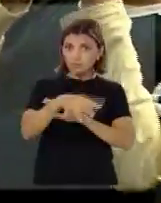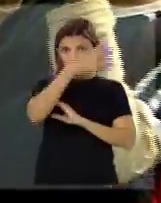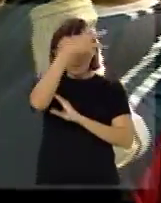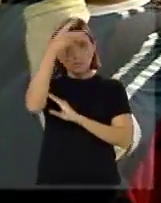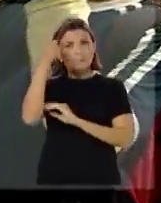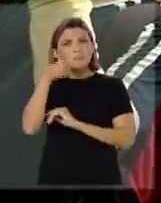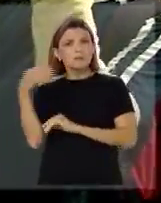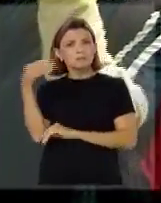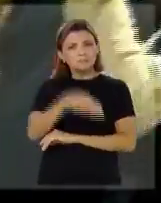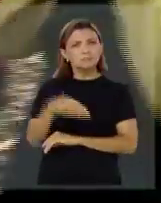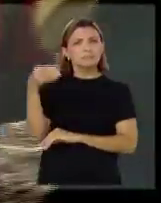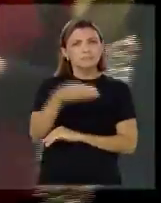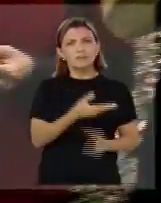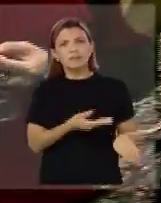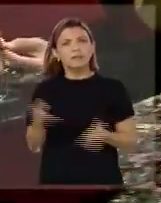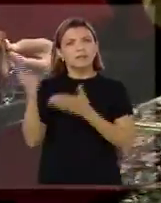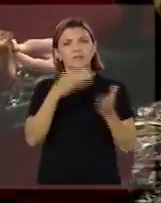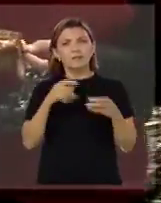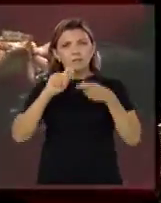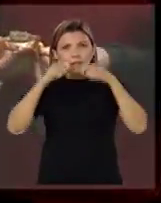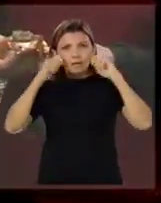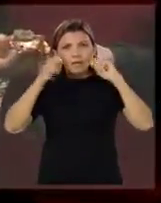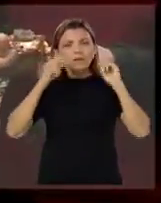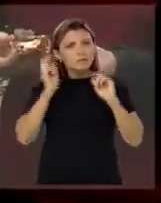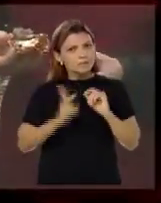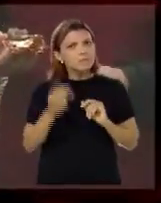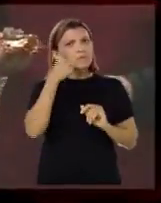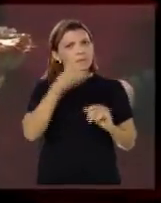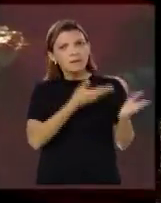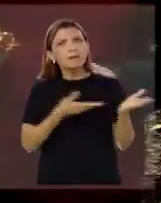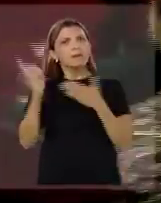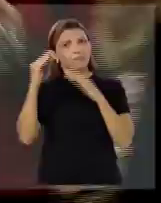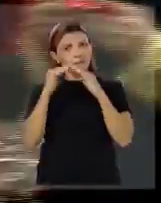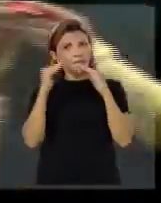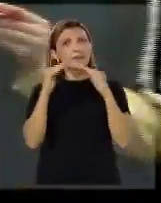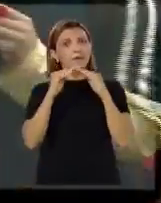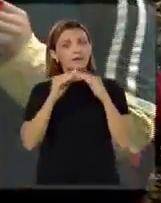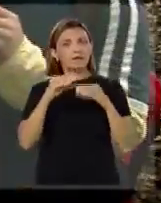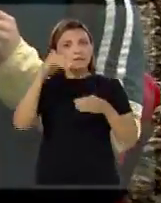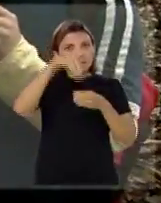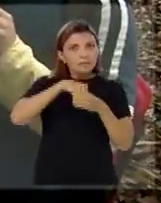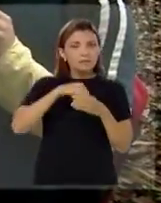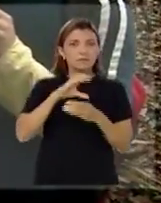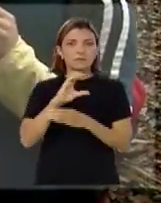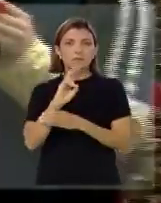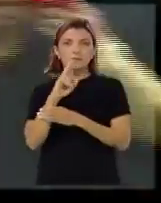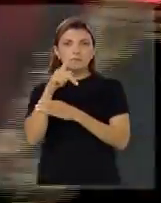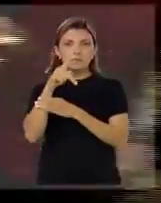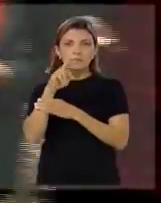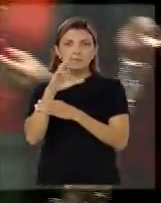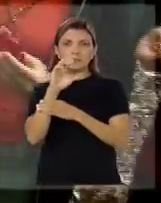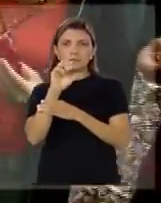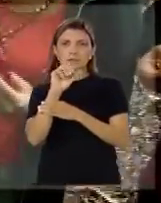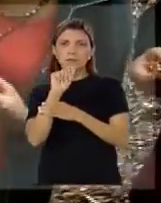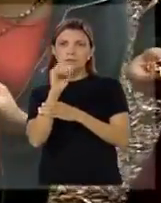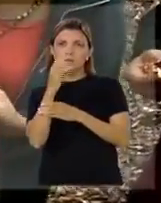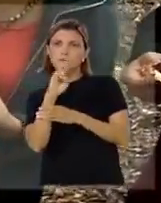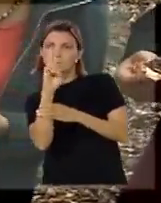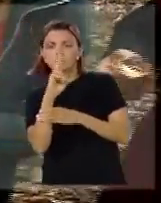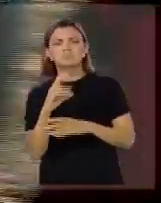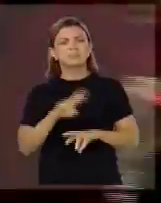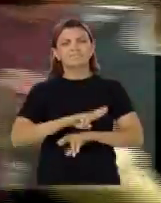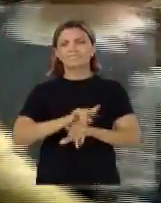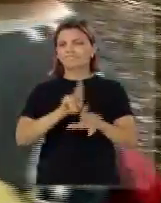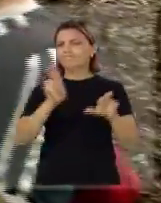cupuaçu é da região. Toda vez que minha mãe vem pra cá, ela leva um monte de bombom de cupuaçu pra todo mundo. Nossa, muito bom. Gente, suco de cupuaçu é uma delícia. É muita também. Variedade que tem